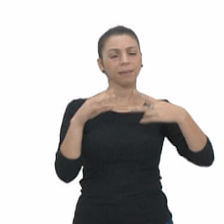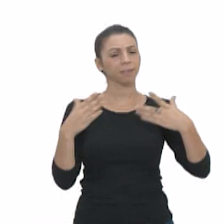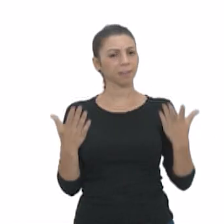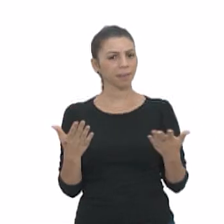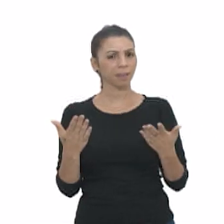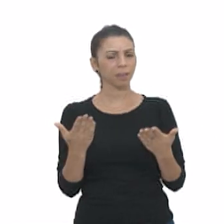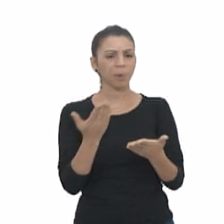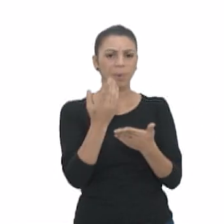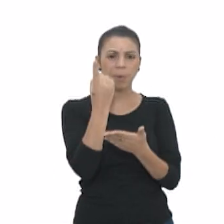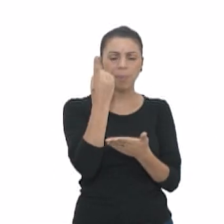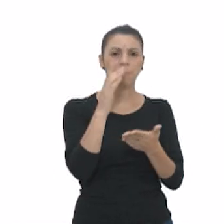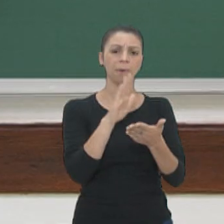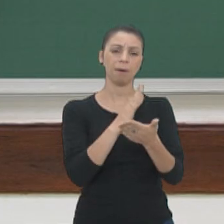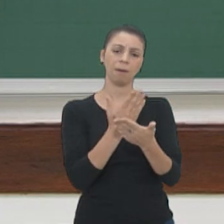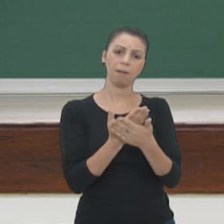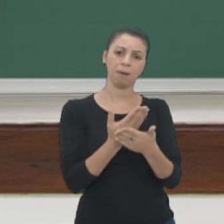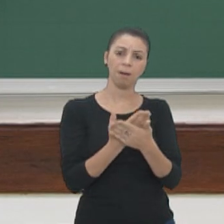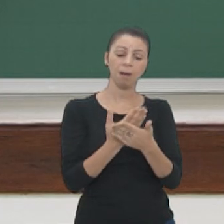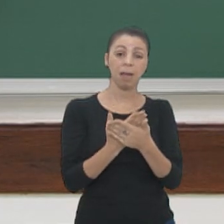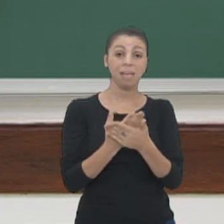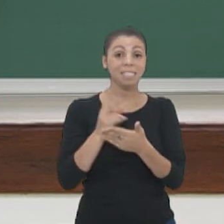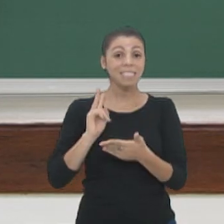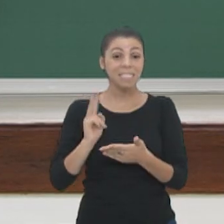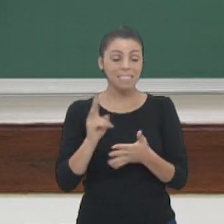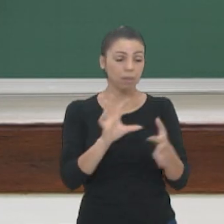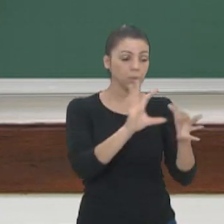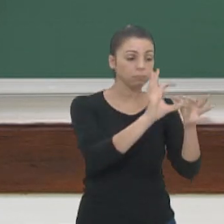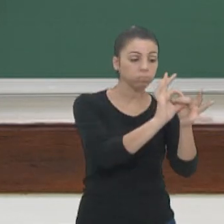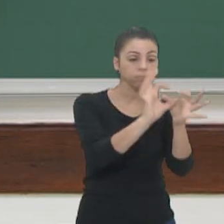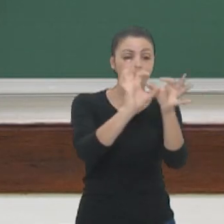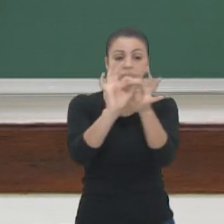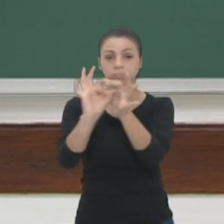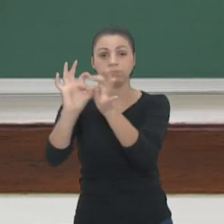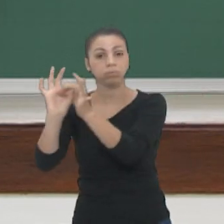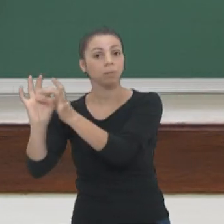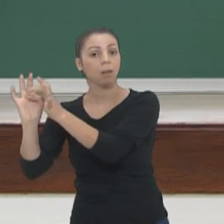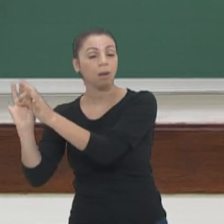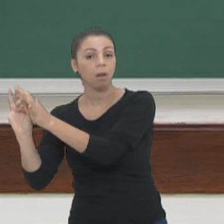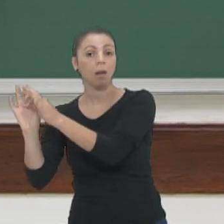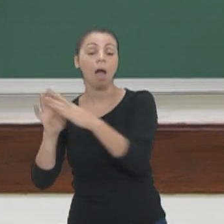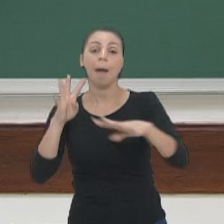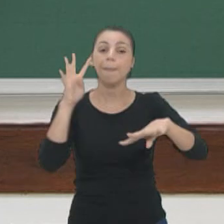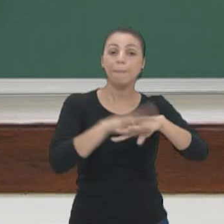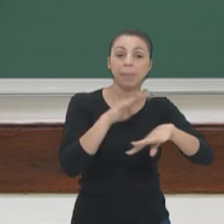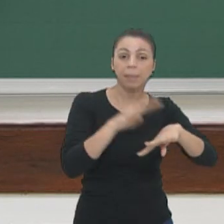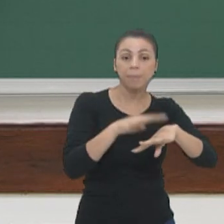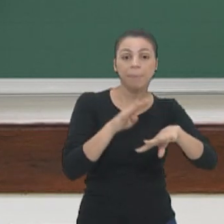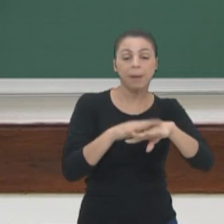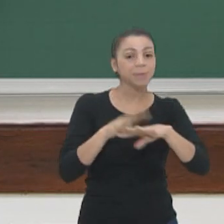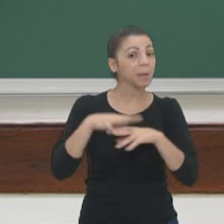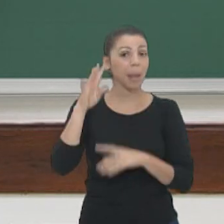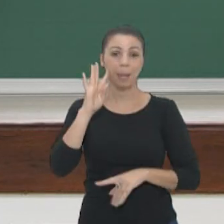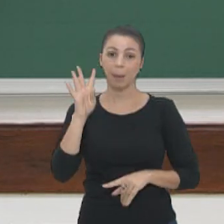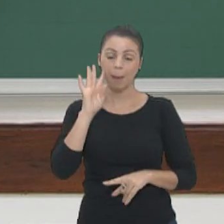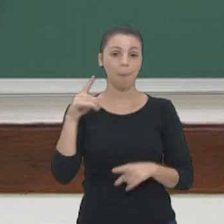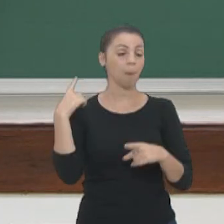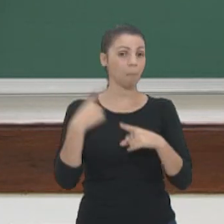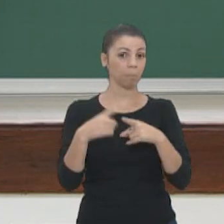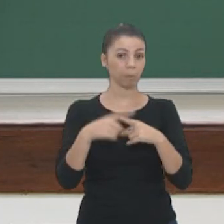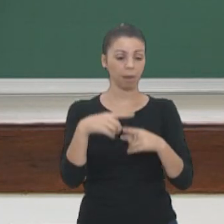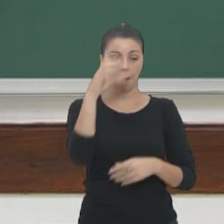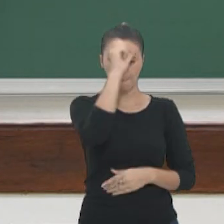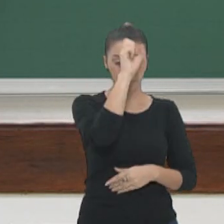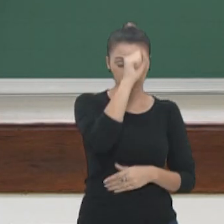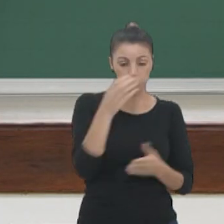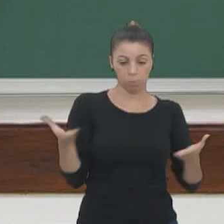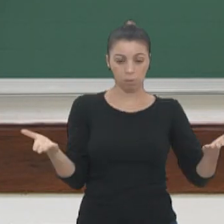uma aula, gente, está sempre interligada com a outra. A matemática ela é tão legal nesse sentido, porque o que você aprende